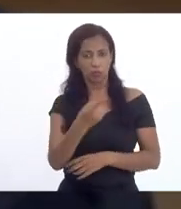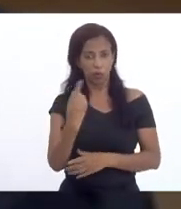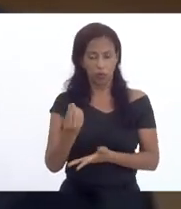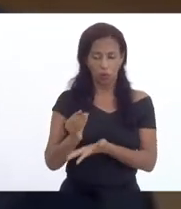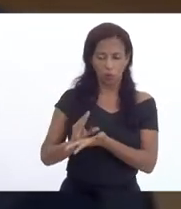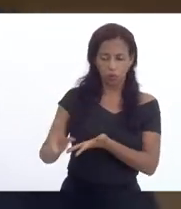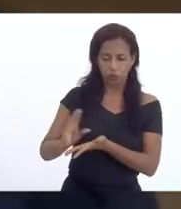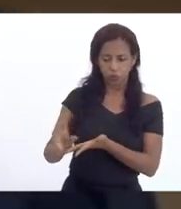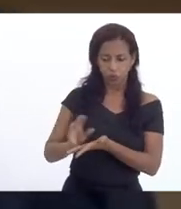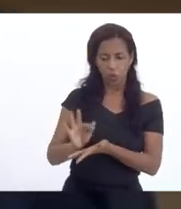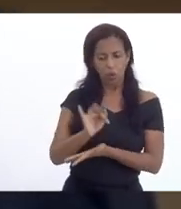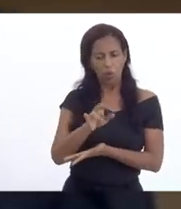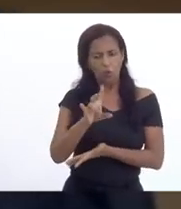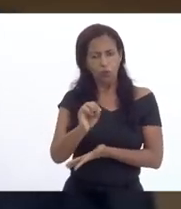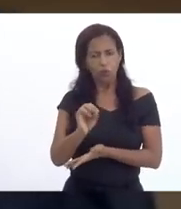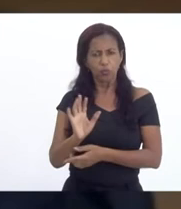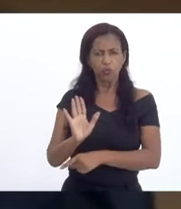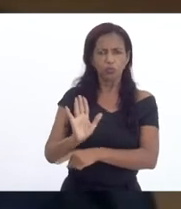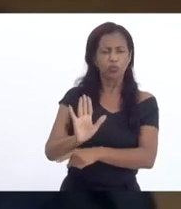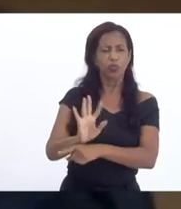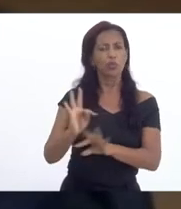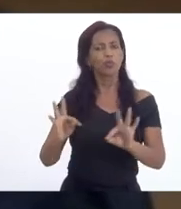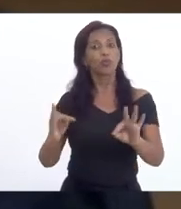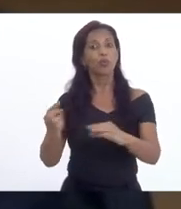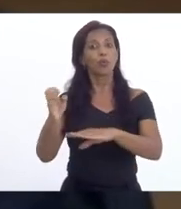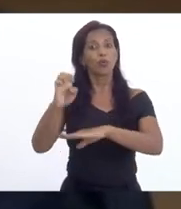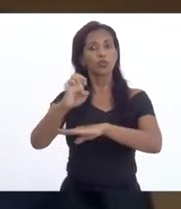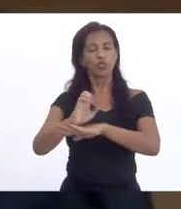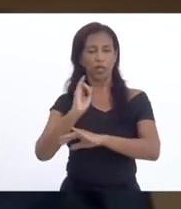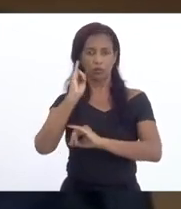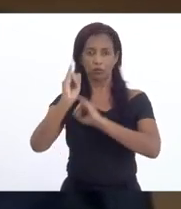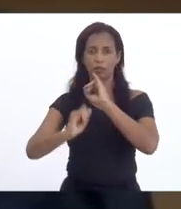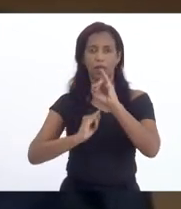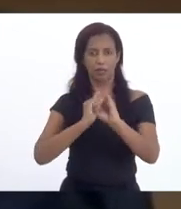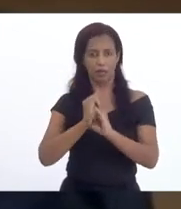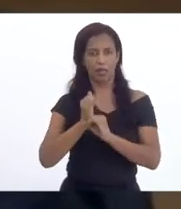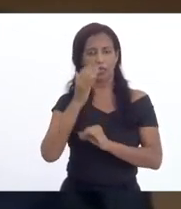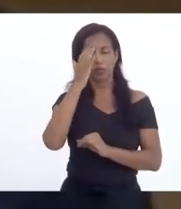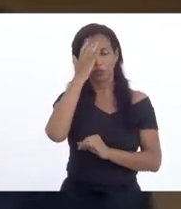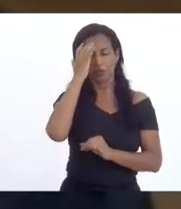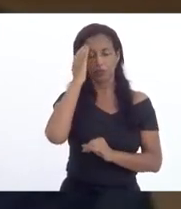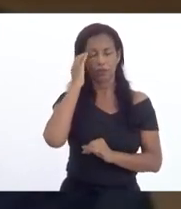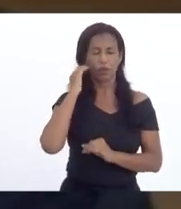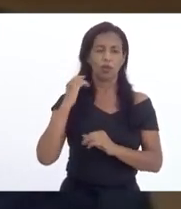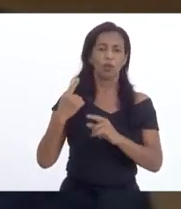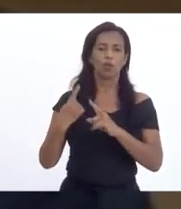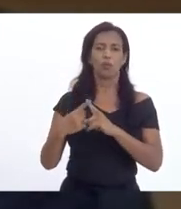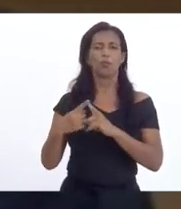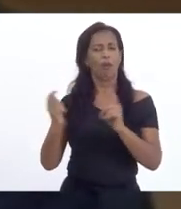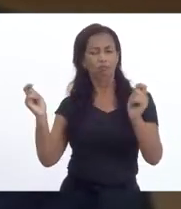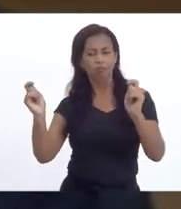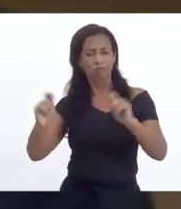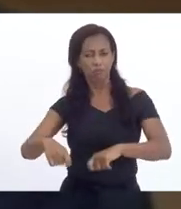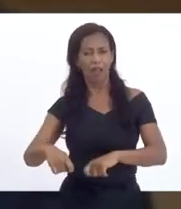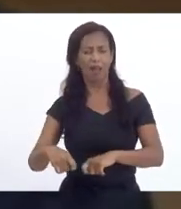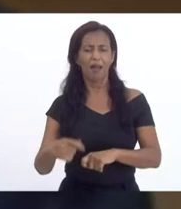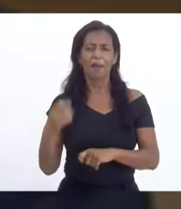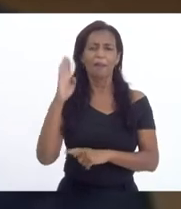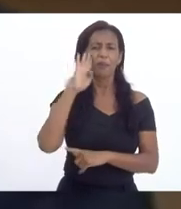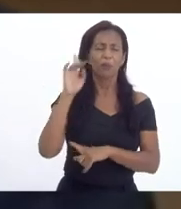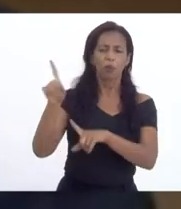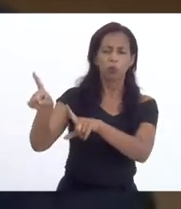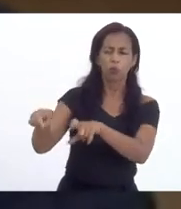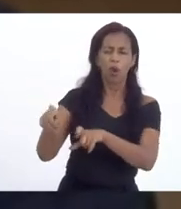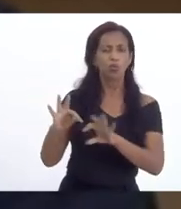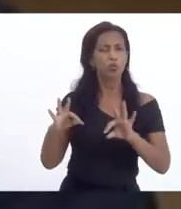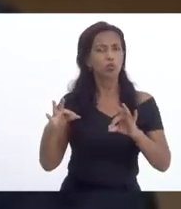no fundo, é iluminar todo o Estado com internet. Não fica caro, é possível, área rural, todo